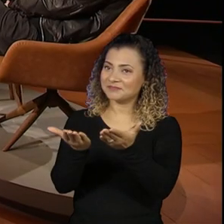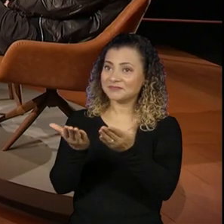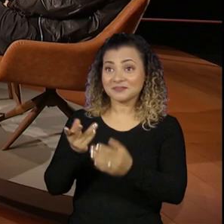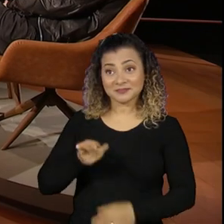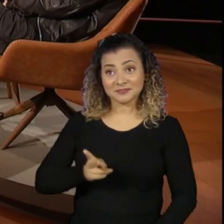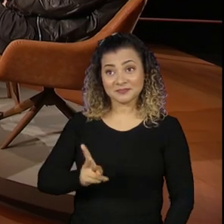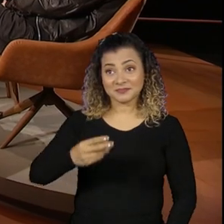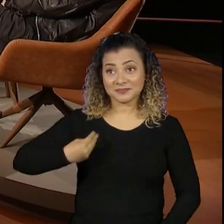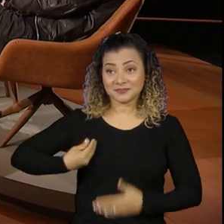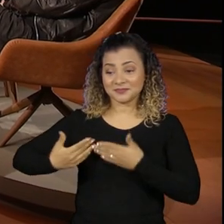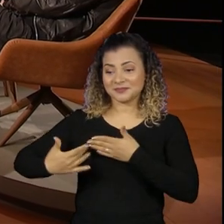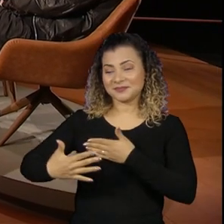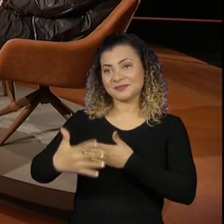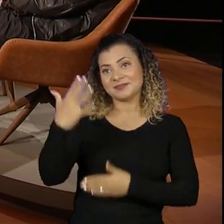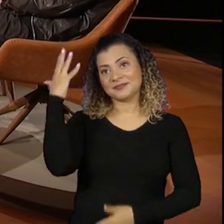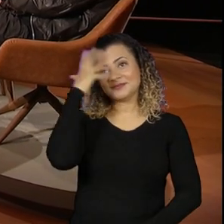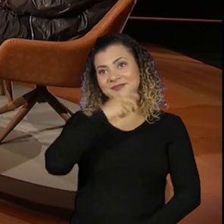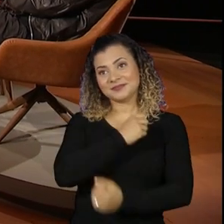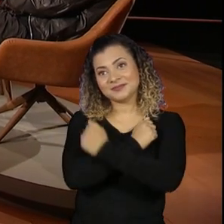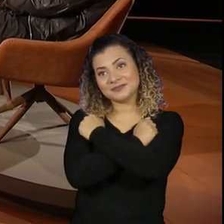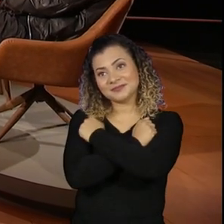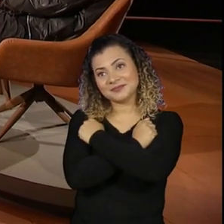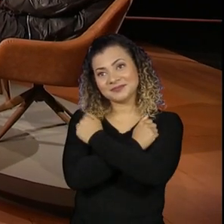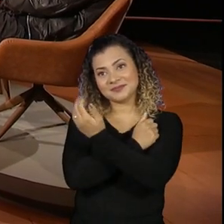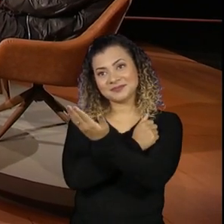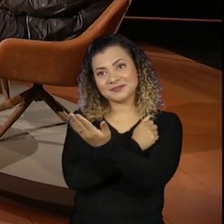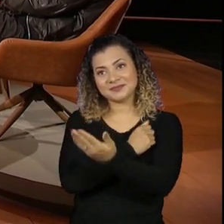nessa trajetória linda. Um grande abraço.